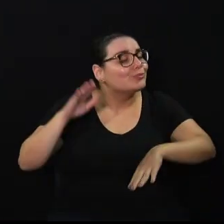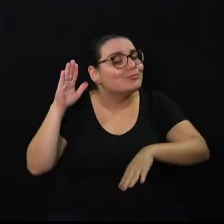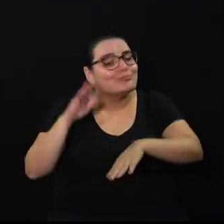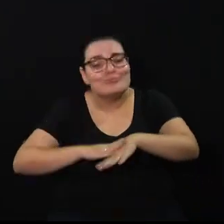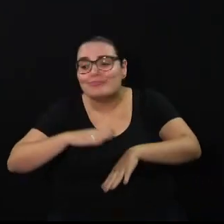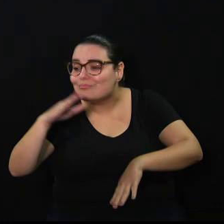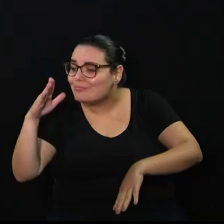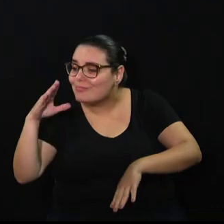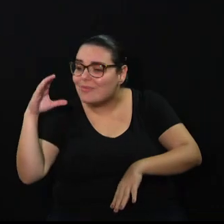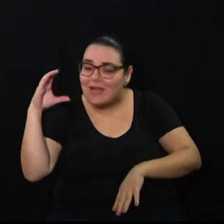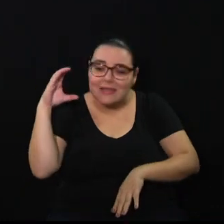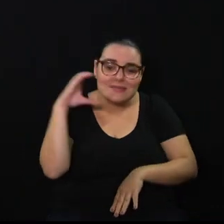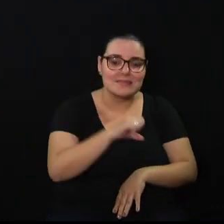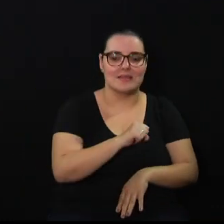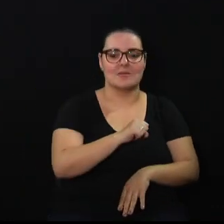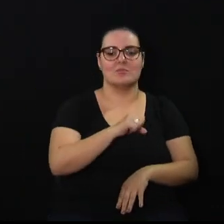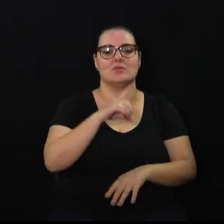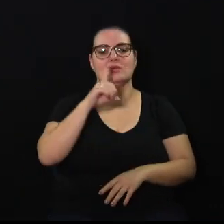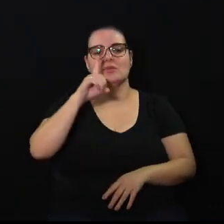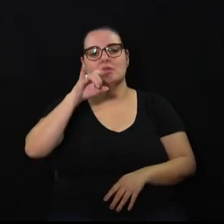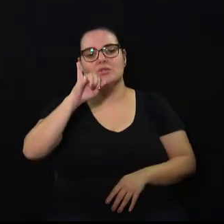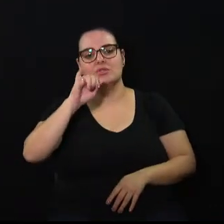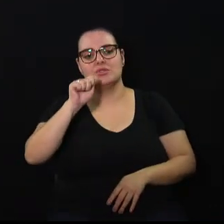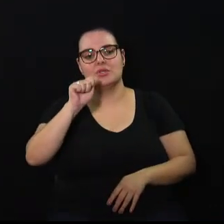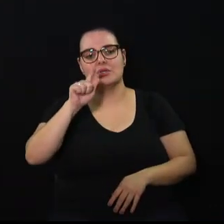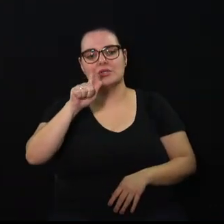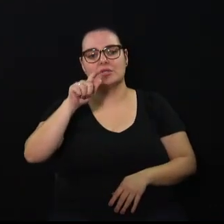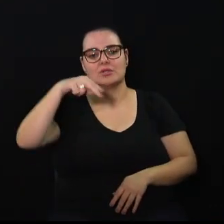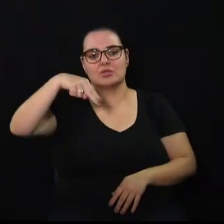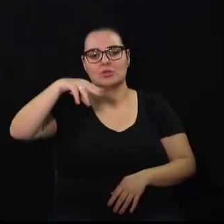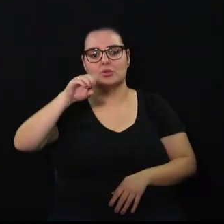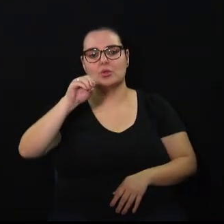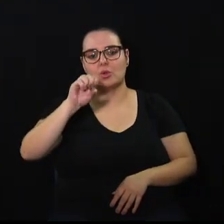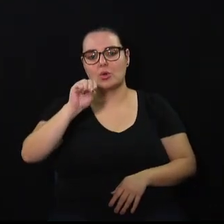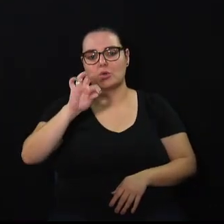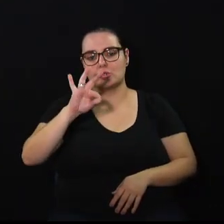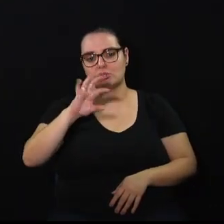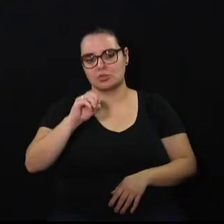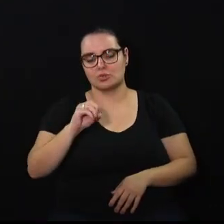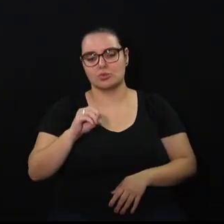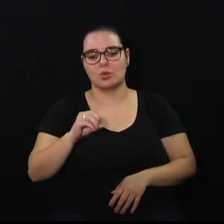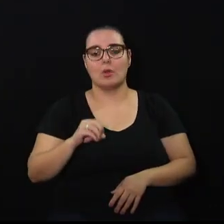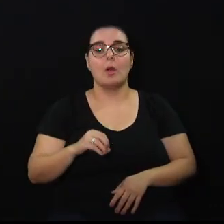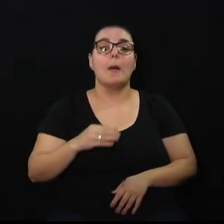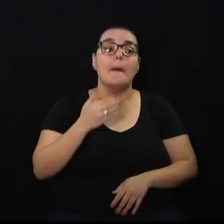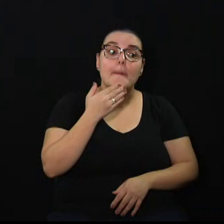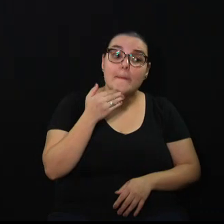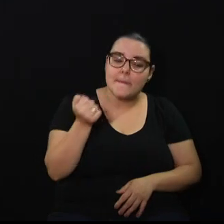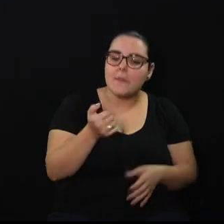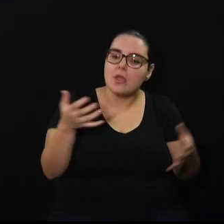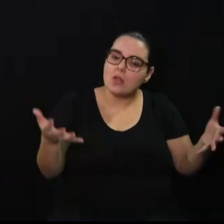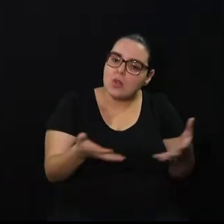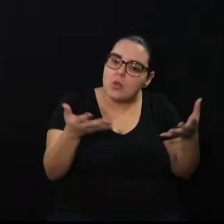uma intervenção melhor resposta essa intervenção melhor vai ser a aquisição desses